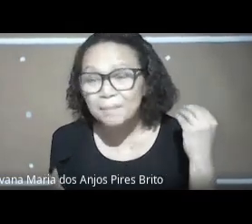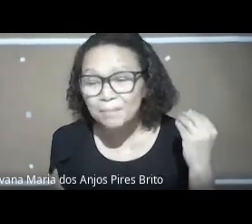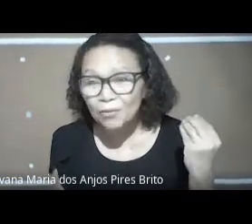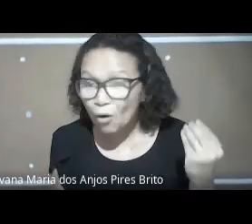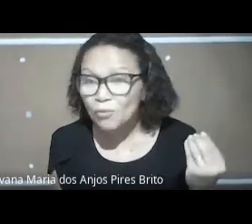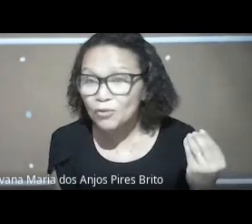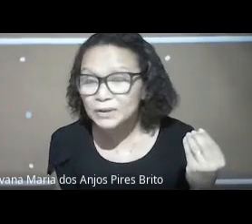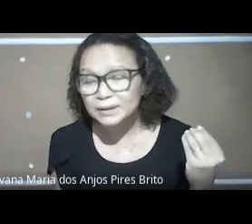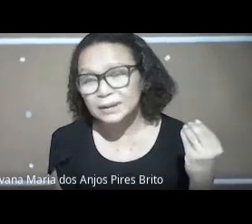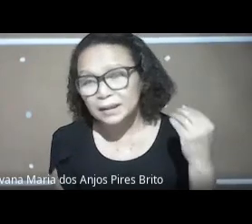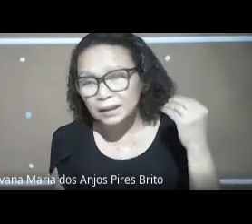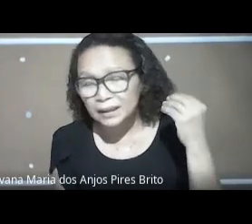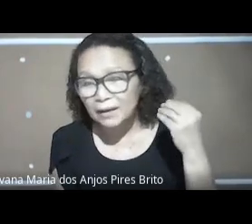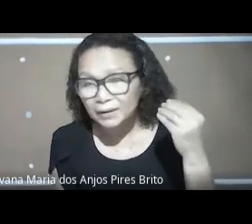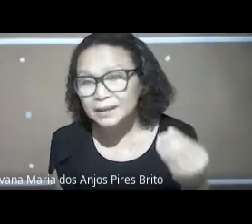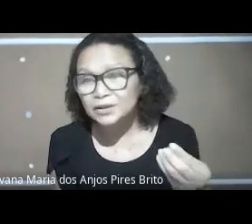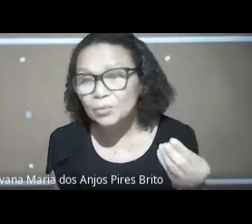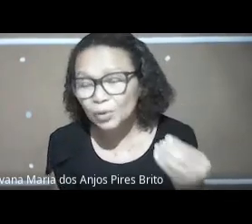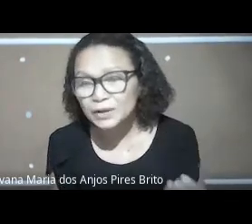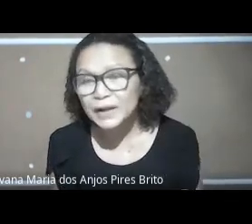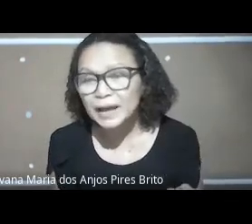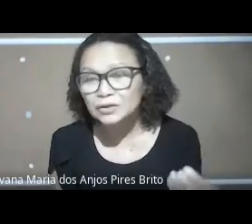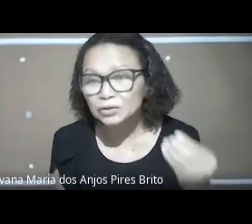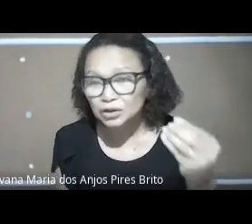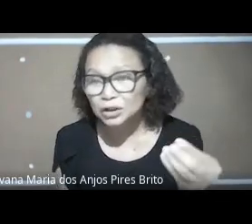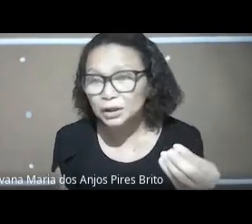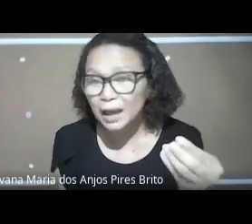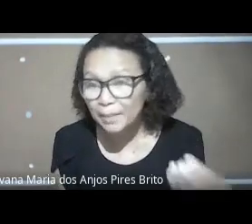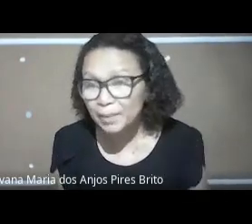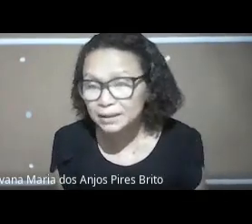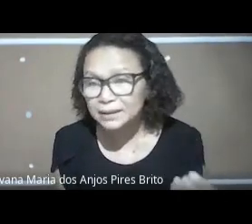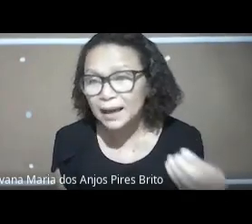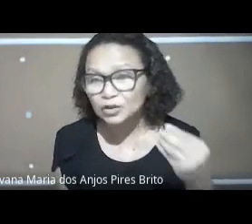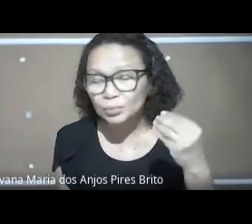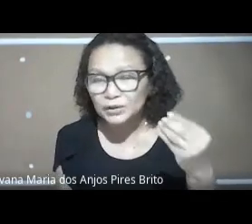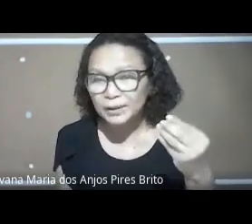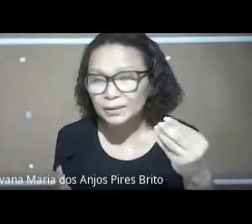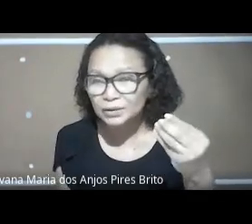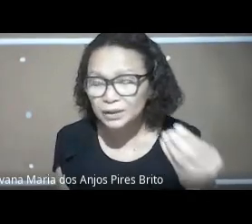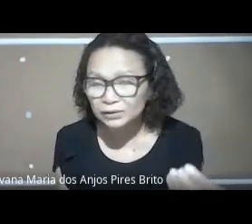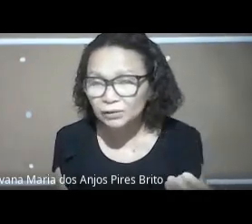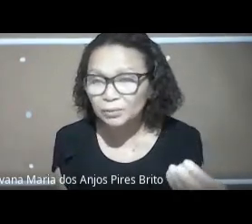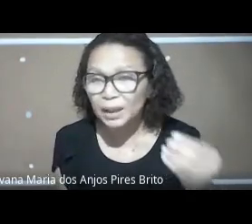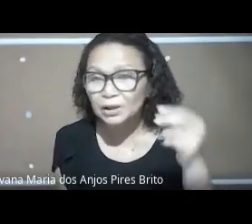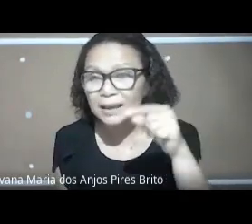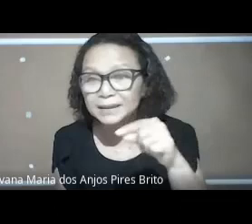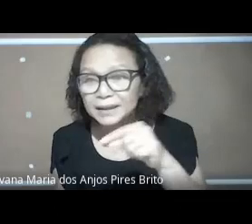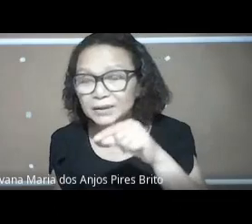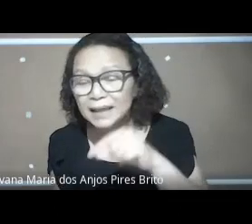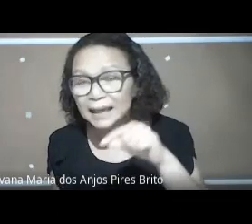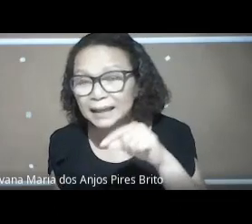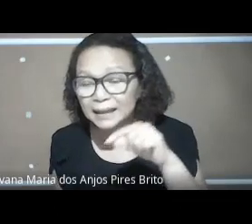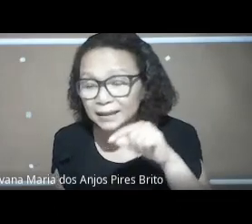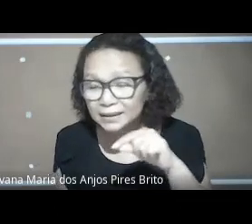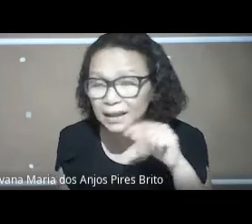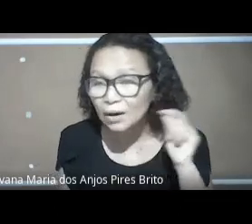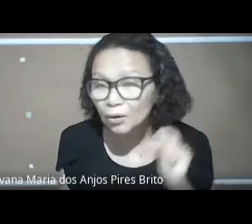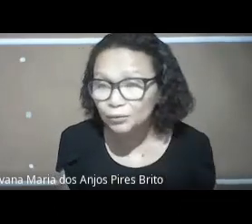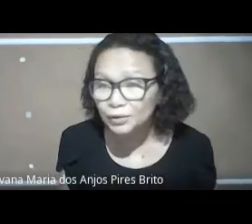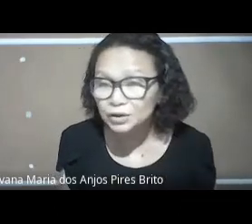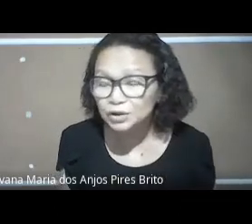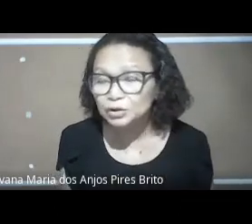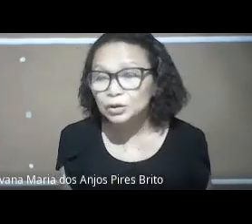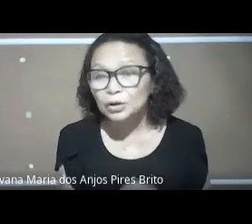dúvidas comuns que evidenciam um processo de aprendizagem, um processo de desenvolvimento, mas isso na